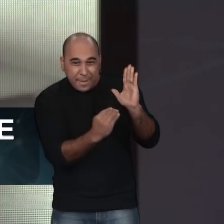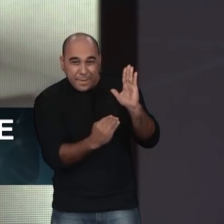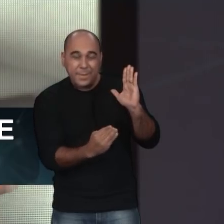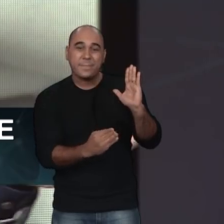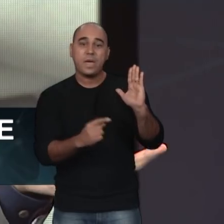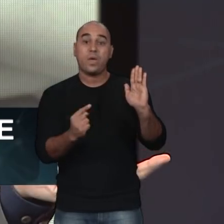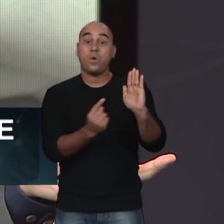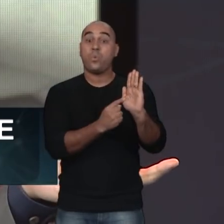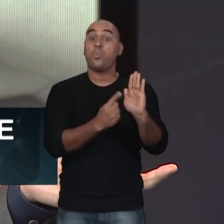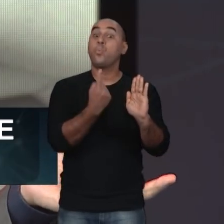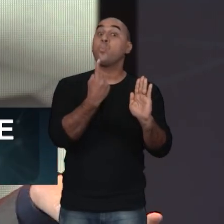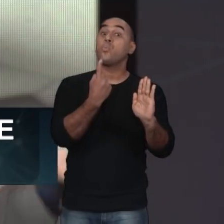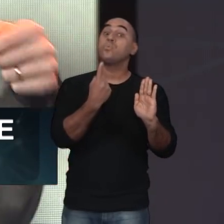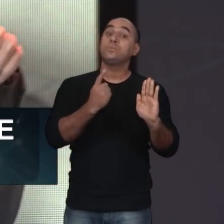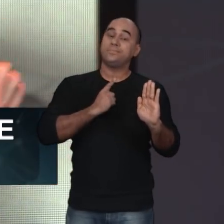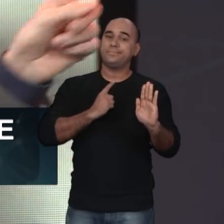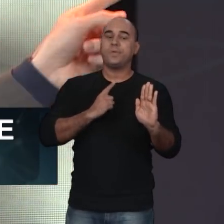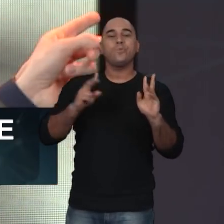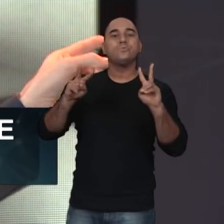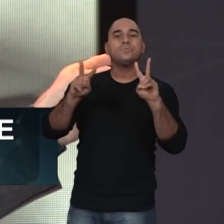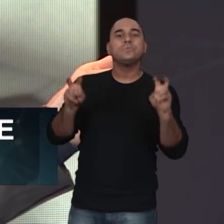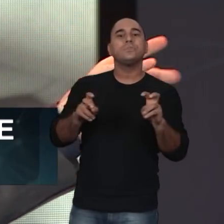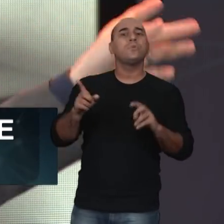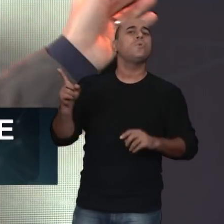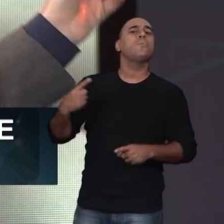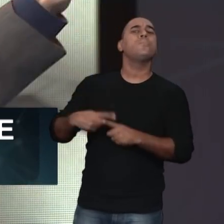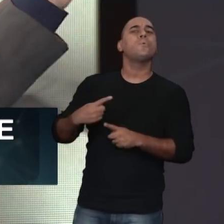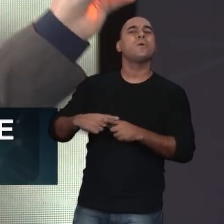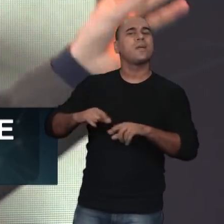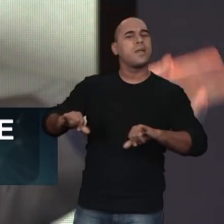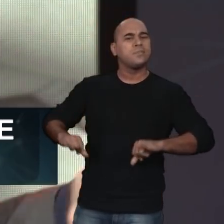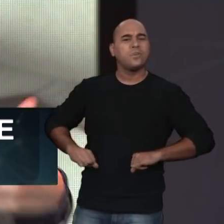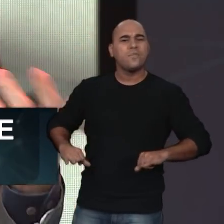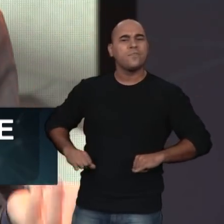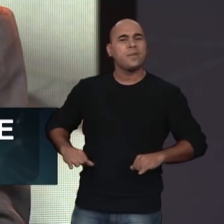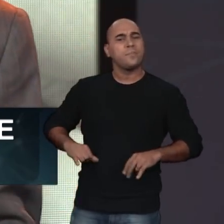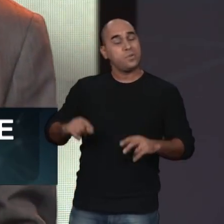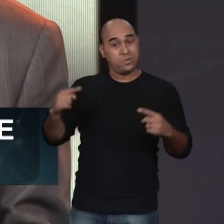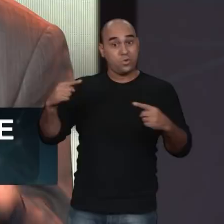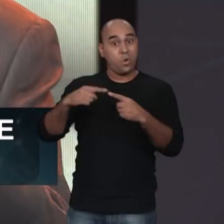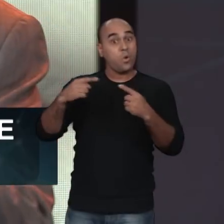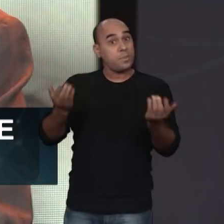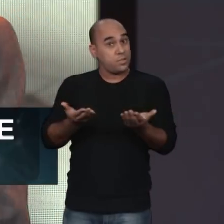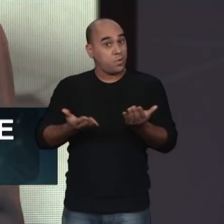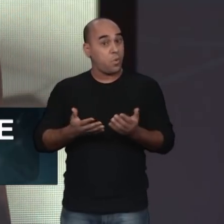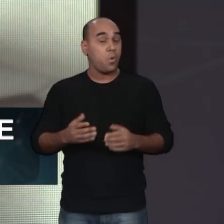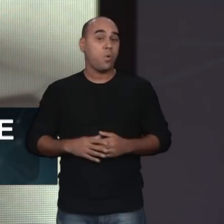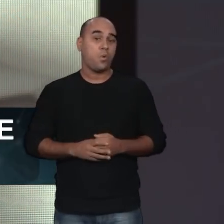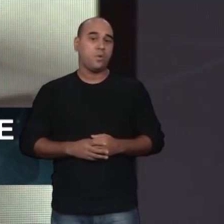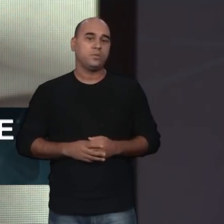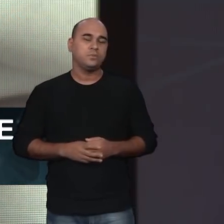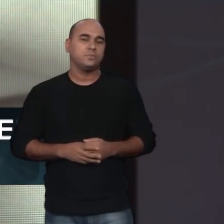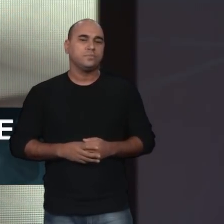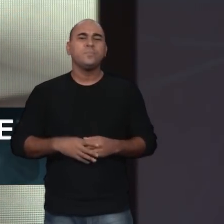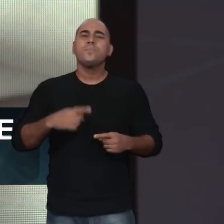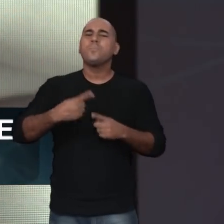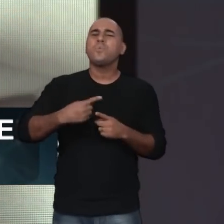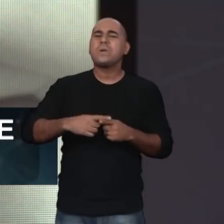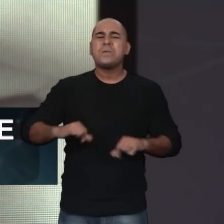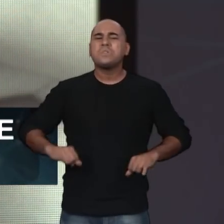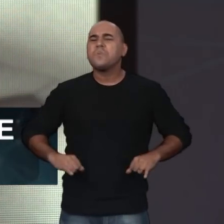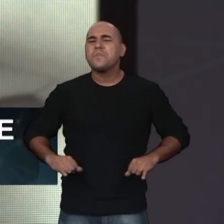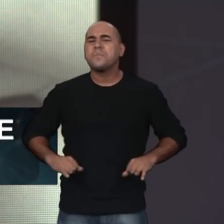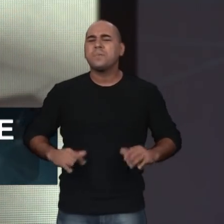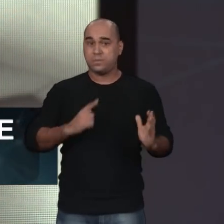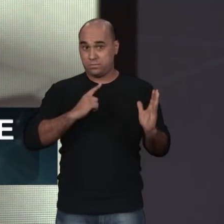dos capítulos tem como título Por que Sofremos? Que tem a ver com o título de hoje, o porquê do sofrimento. Se você quiser